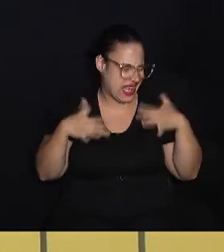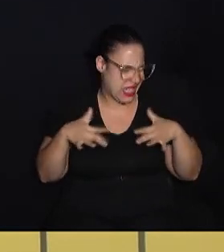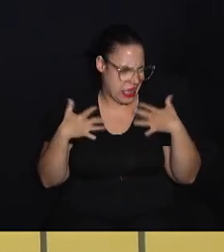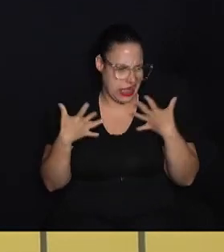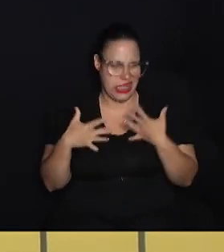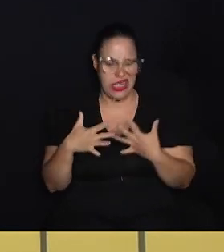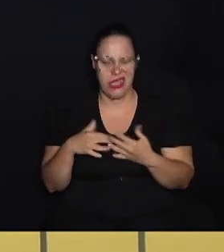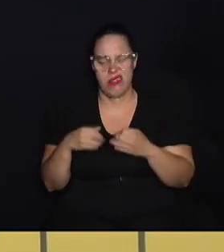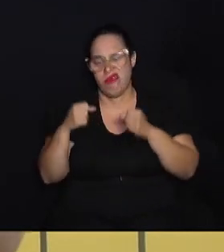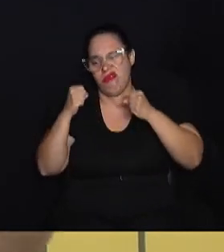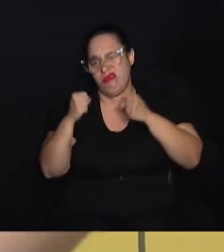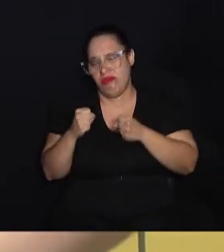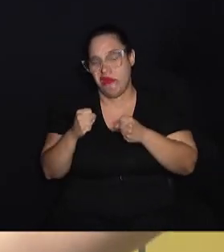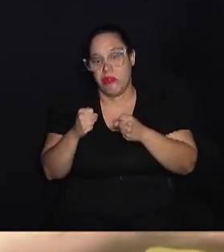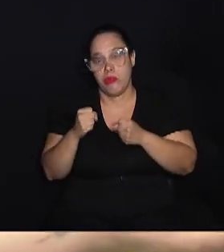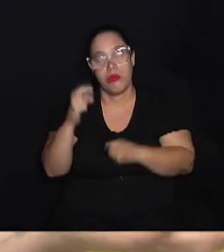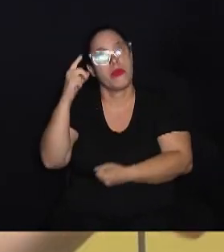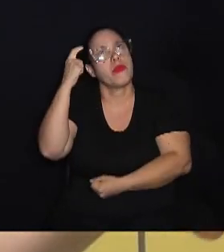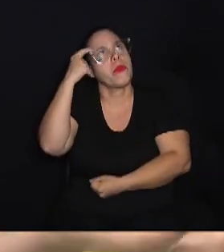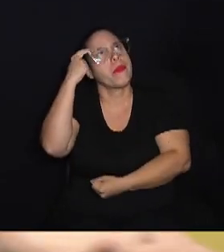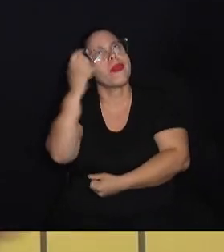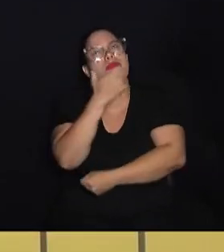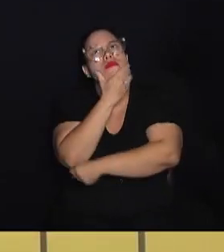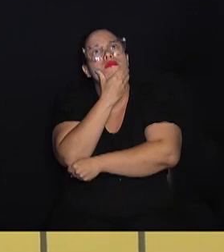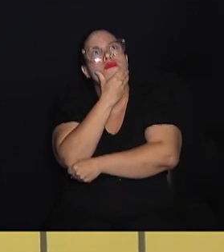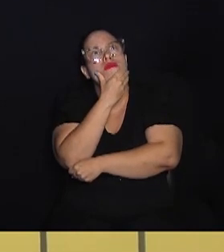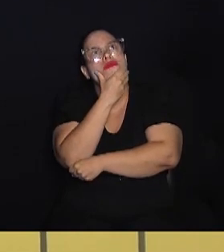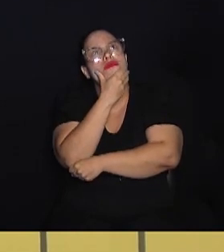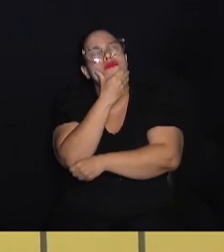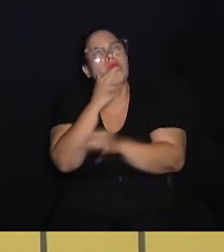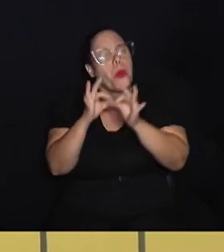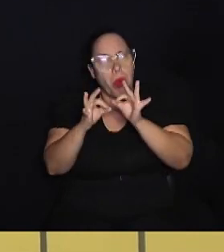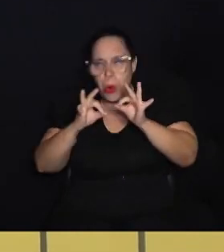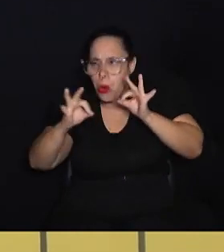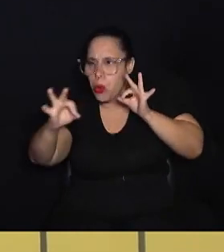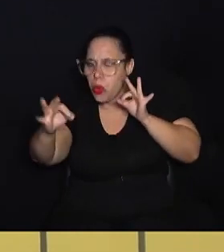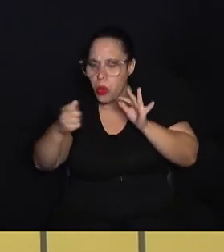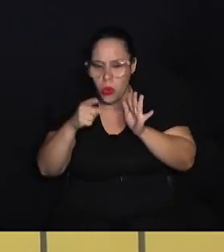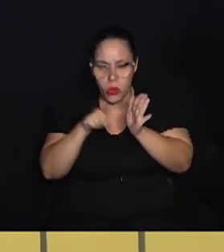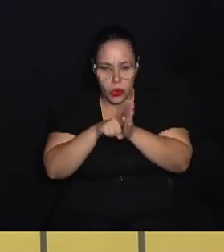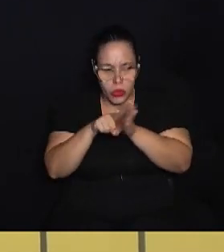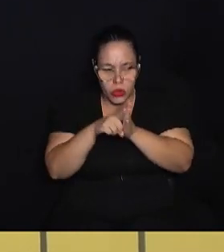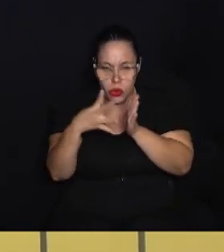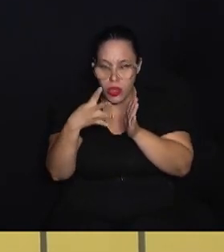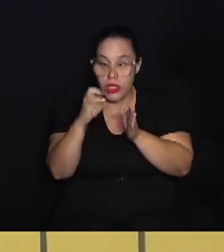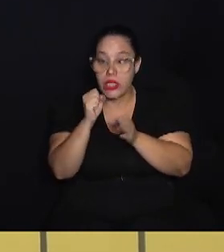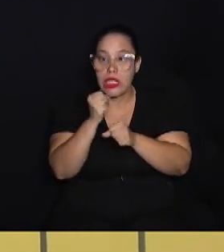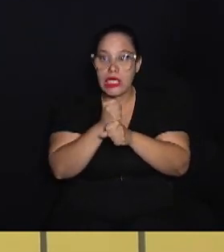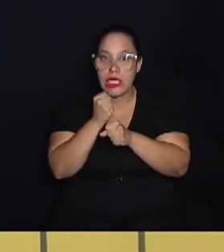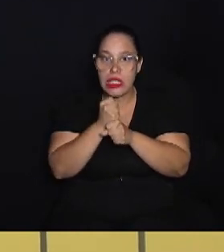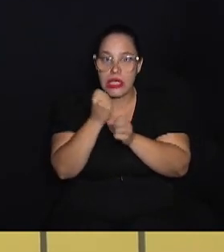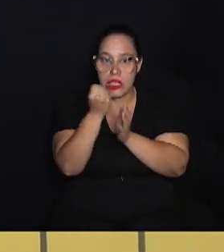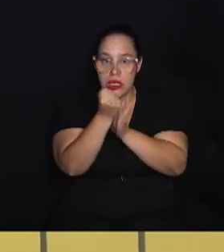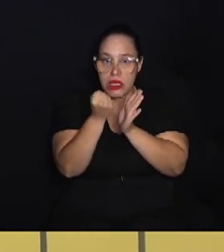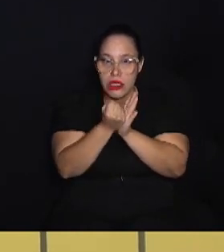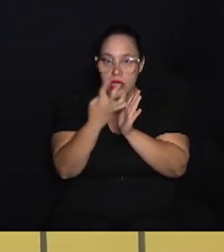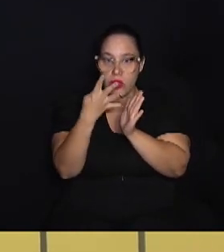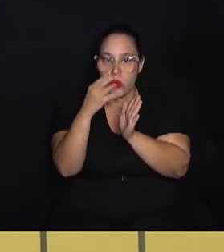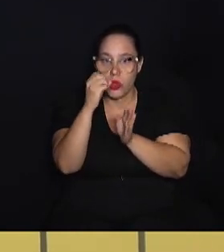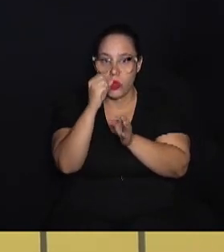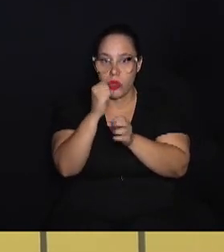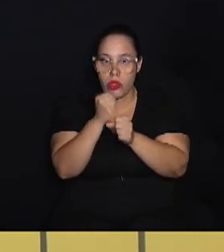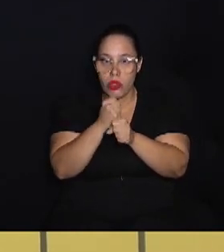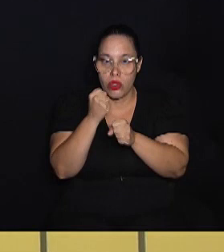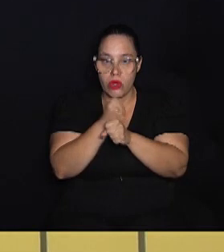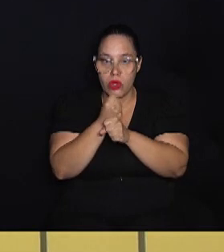que a gente pode pensar até mais longe que isso, né? A gente tem registro de 40 anos. Então, nesses últimos 40 anos, a gente não